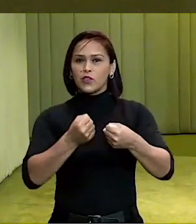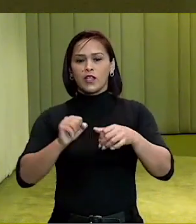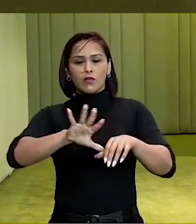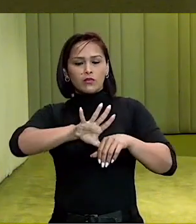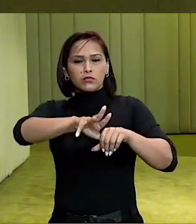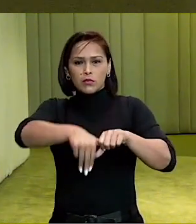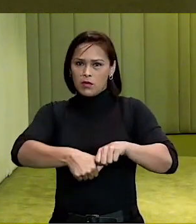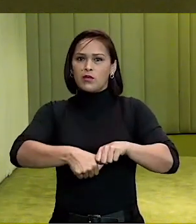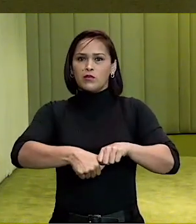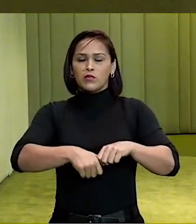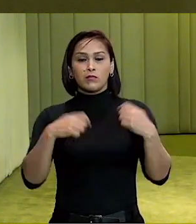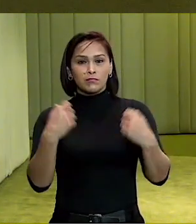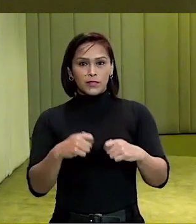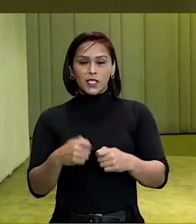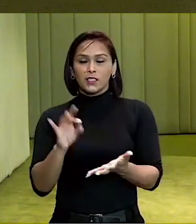Mercosul dependerá